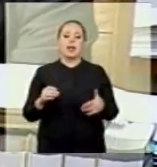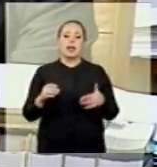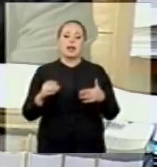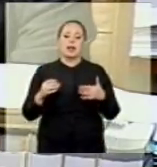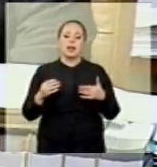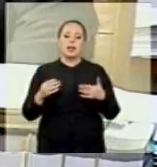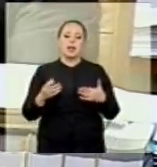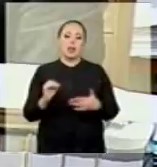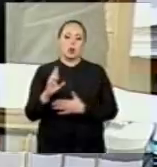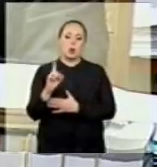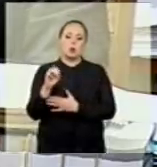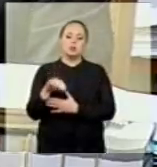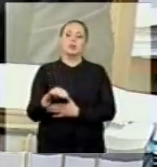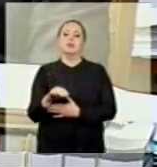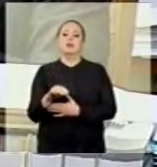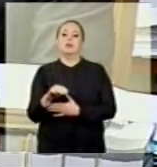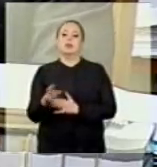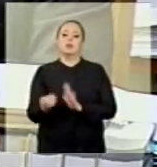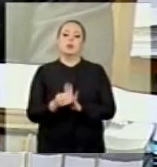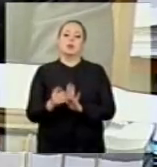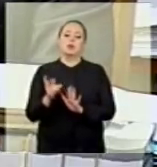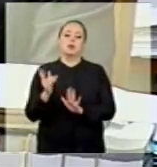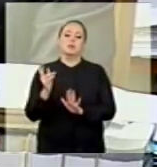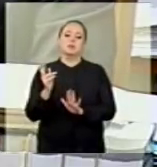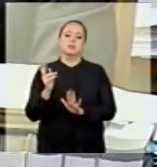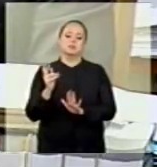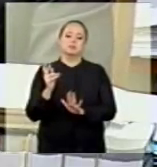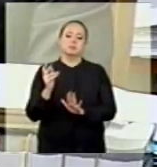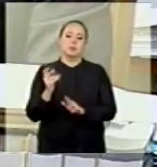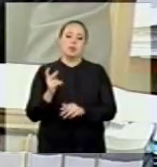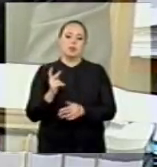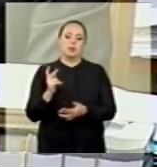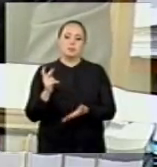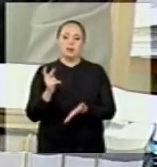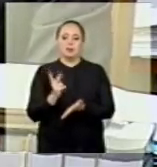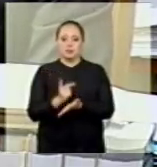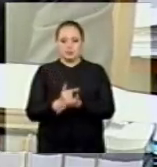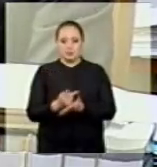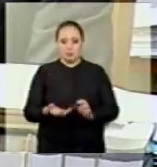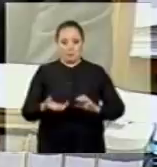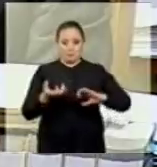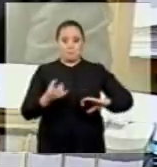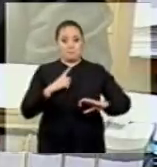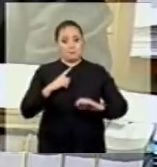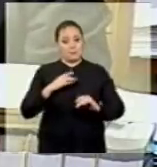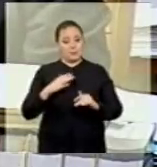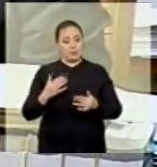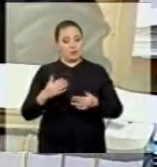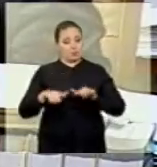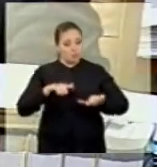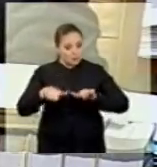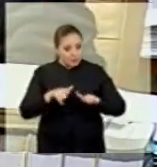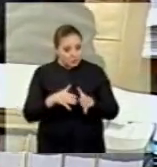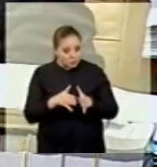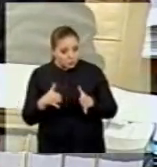tão somente àqueles membros do Congresso Nacional que estivessem no desempenho, no exercício